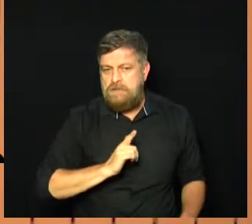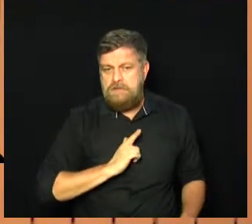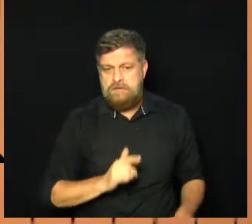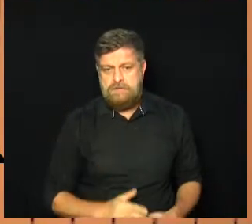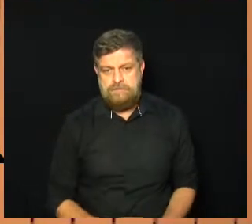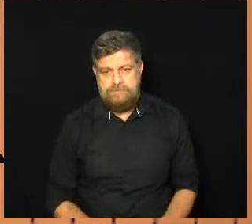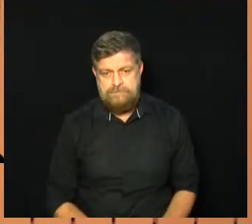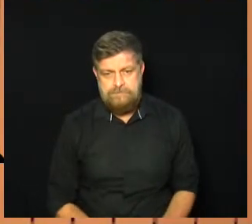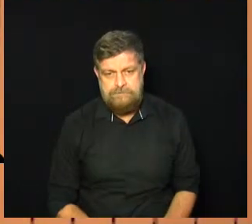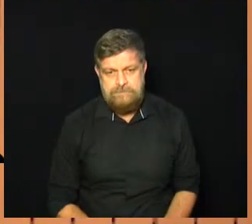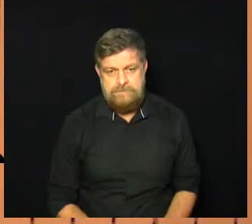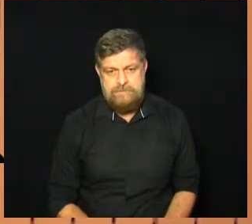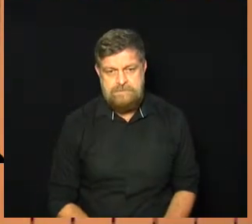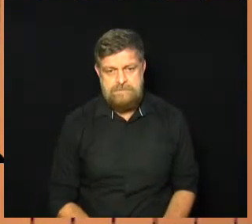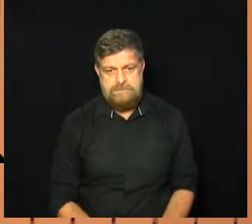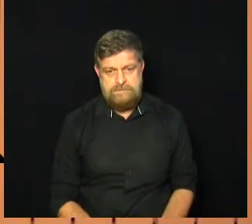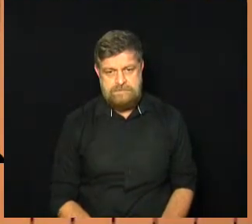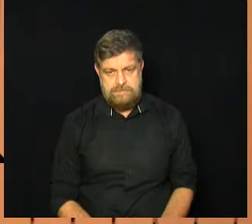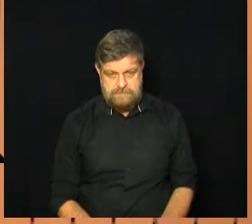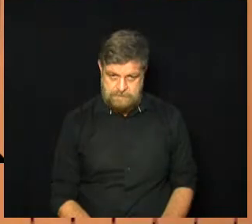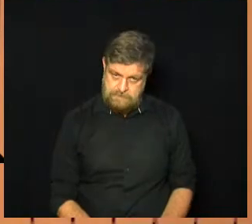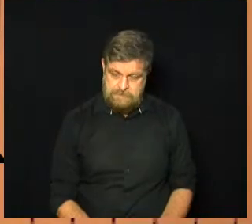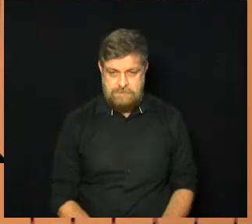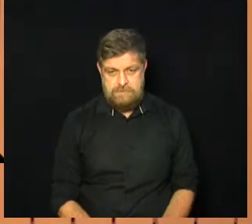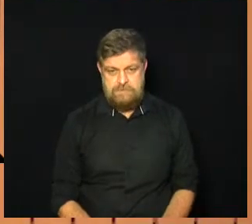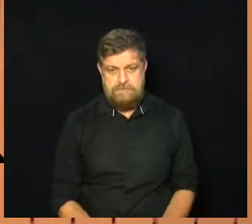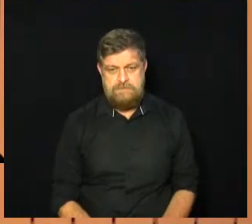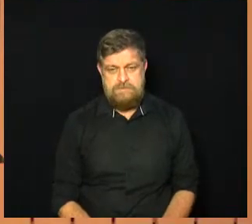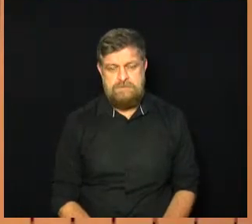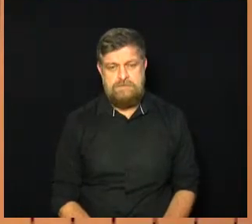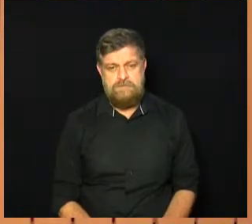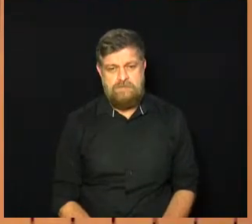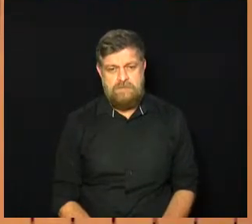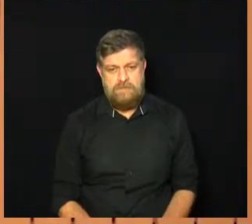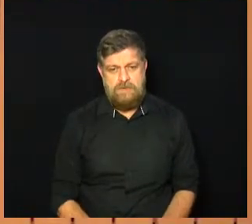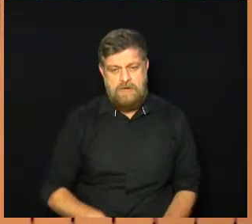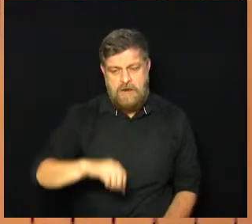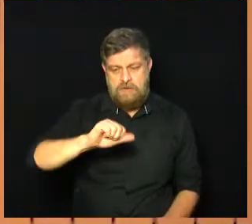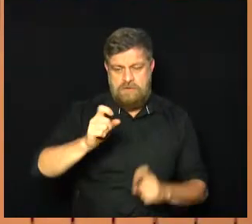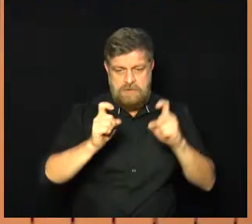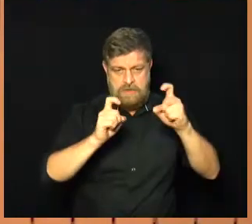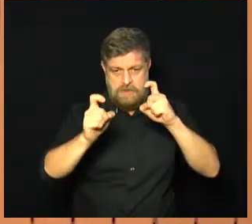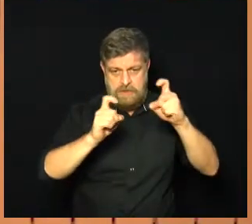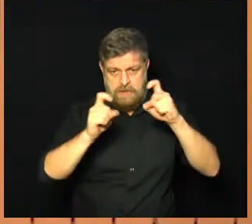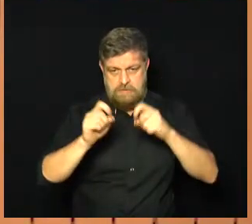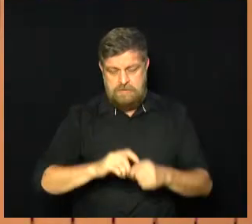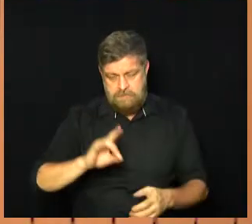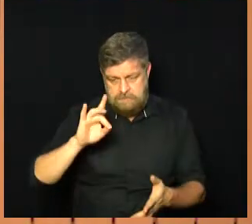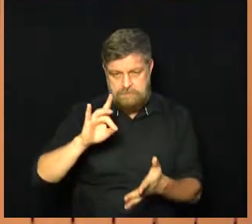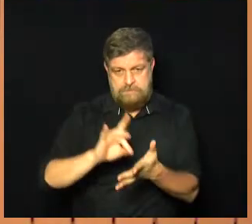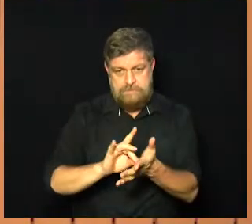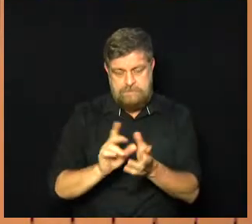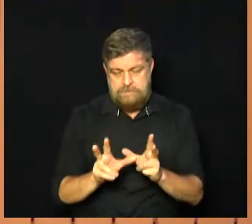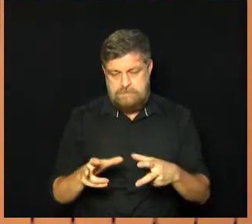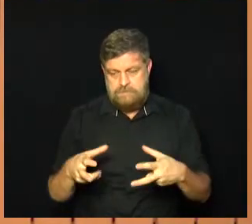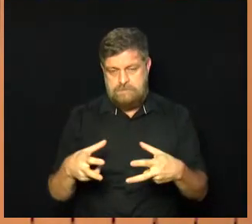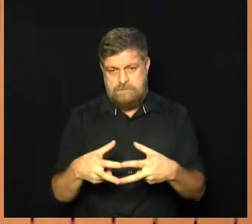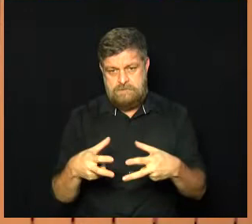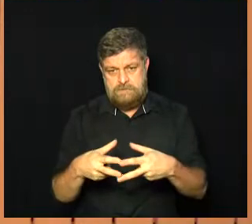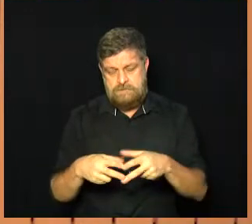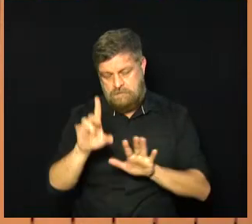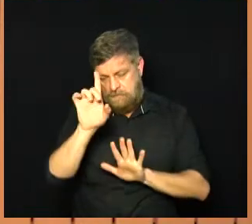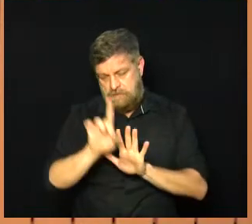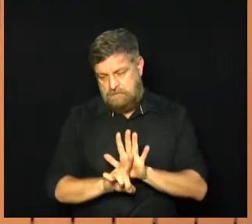Então, foi isso. Essa foi a 9ª reunião ordinária da Comissão de Defesa